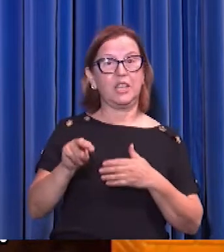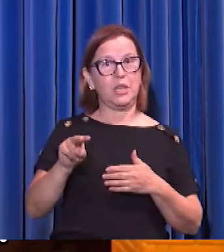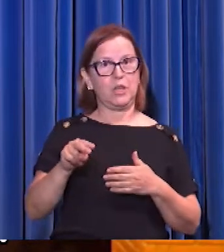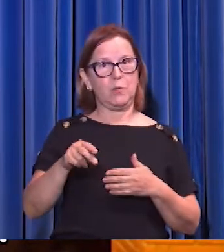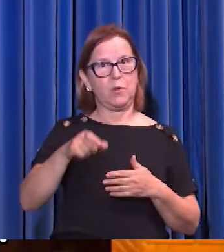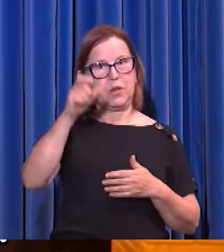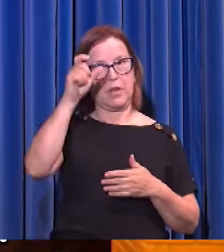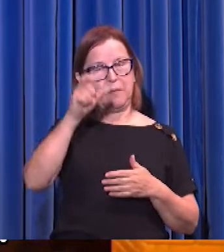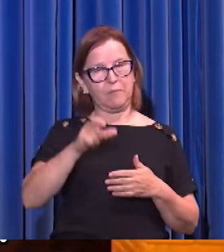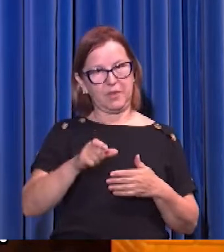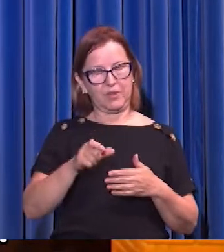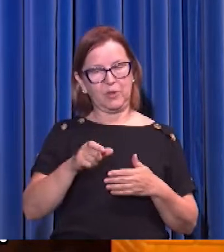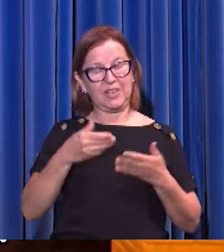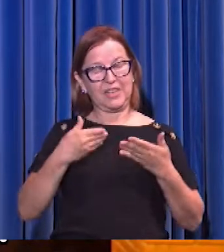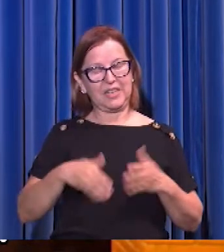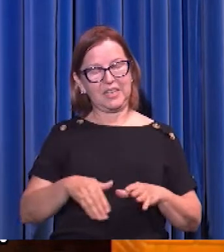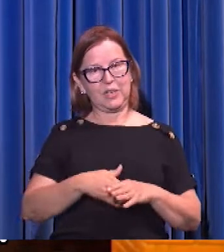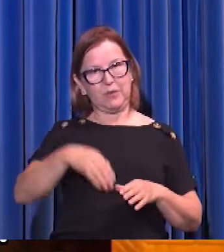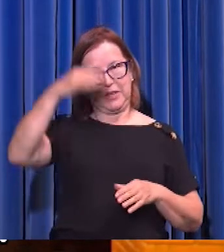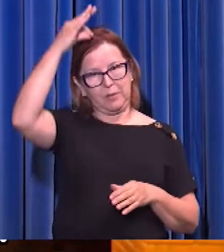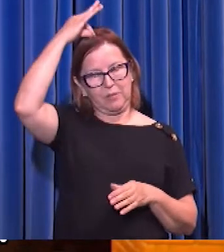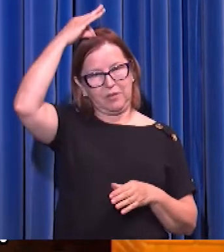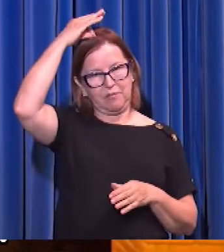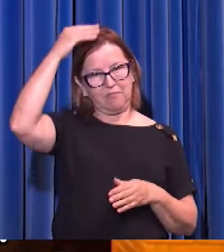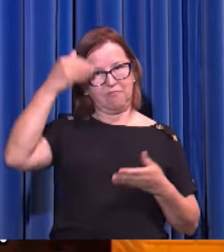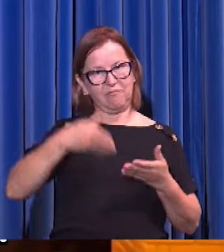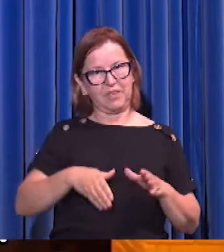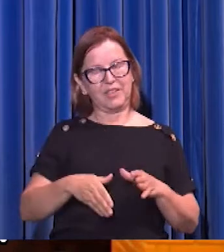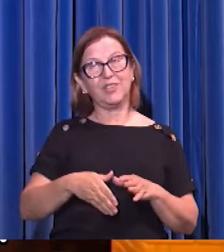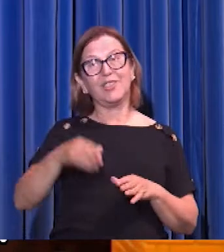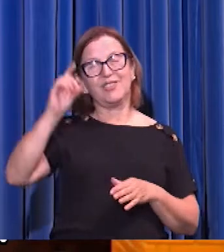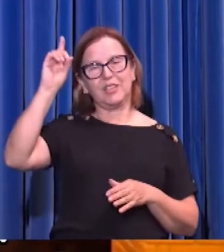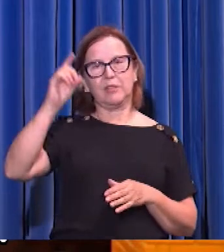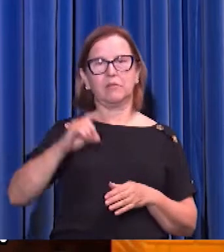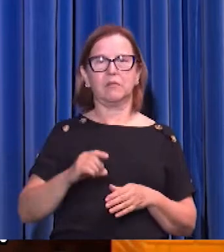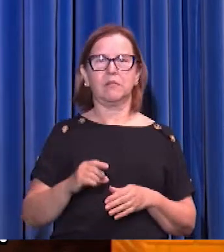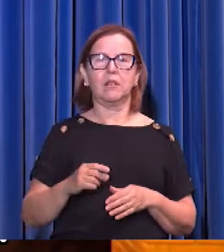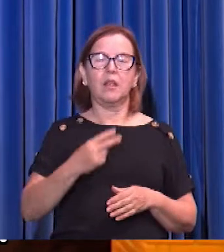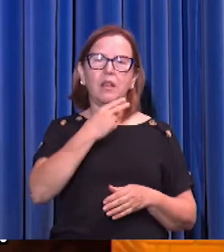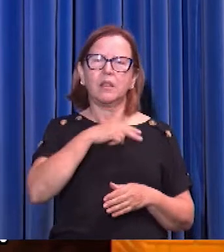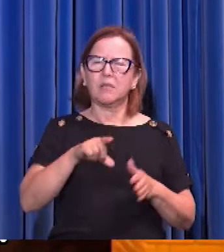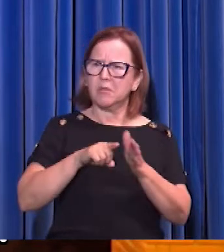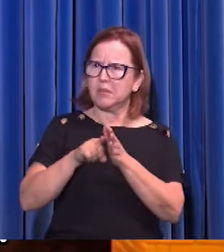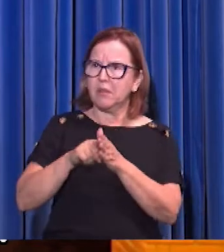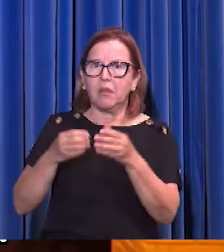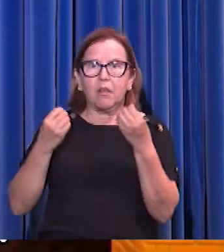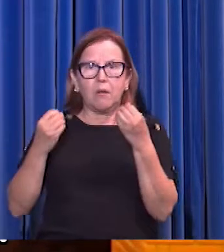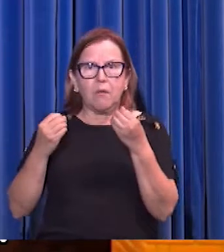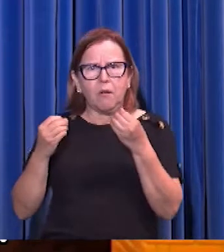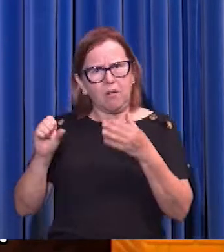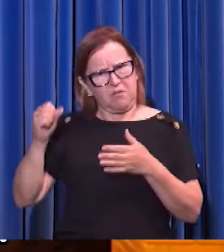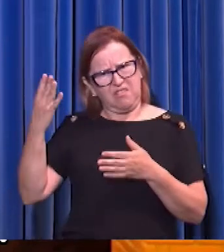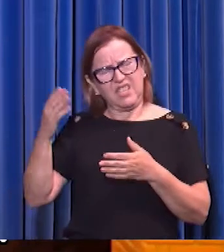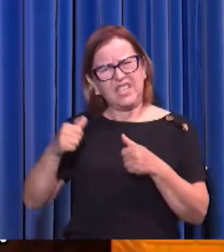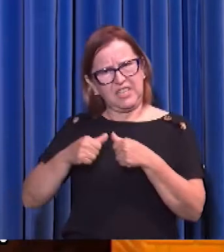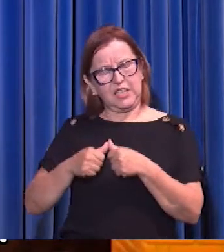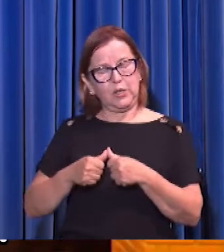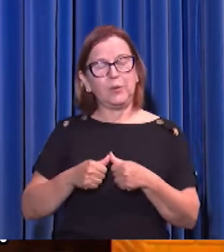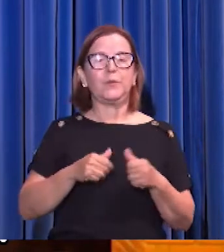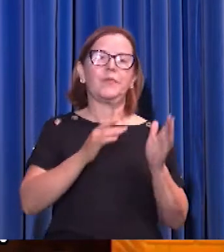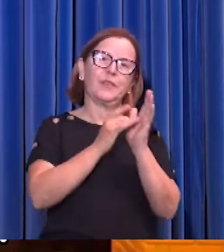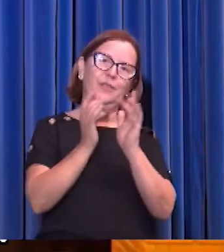do Espírito. Então lhe perguntou Nicodemos: como pode suceder isto? Acudiu